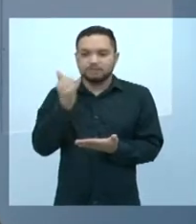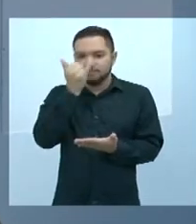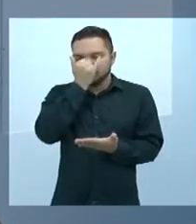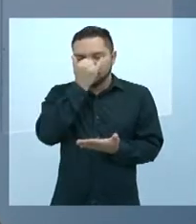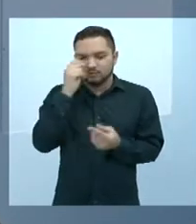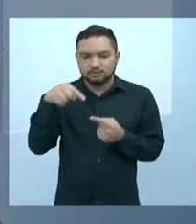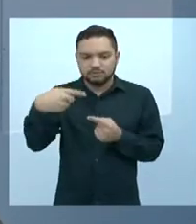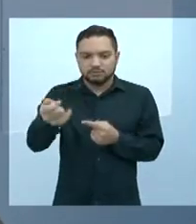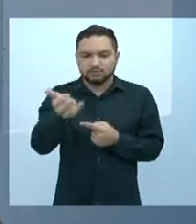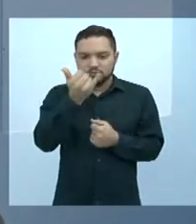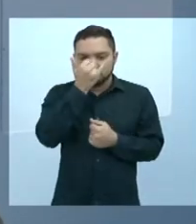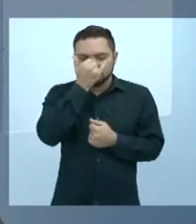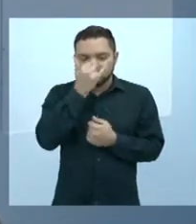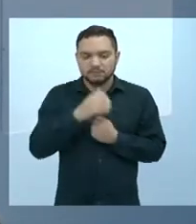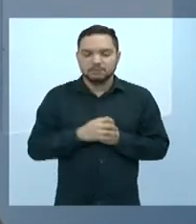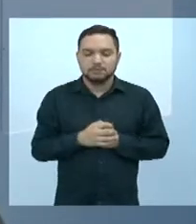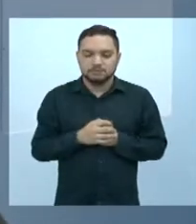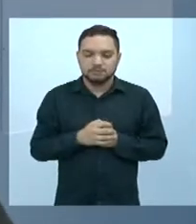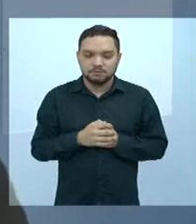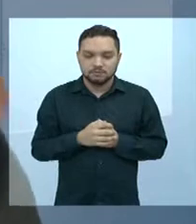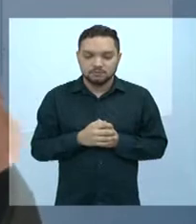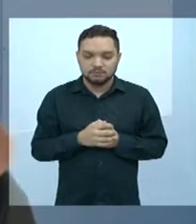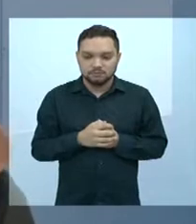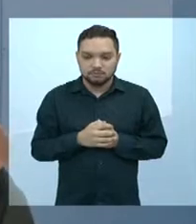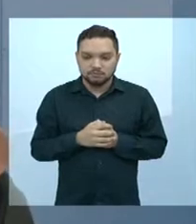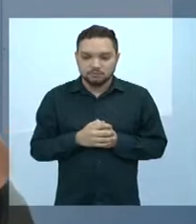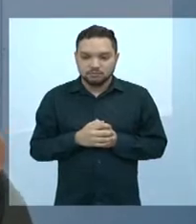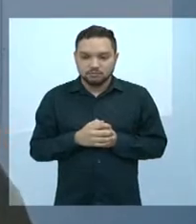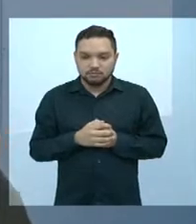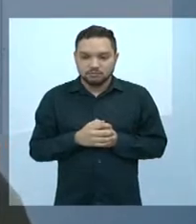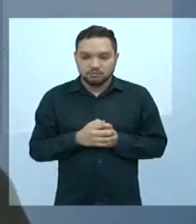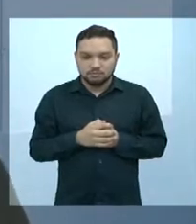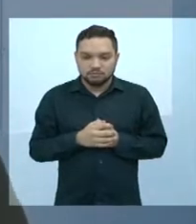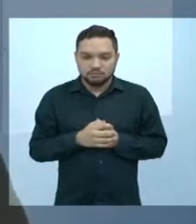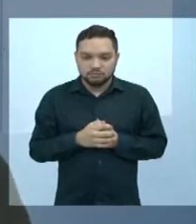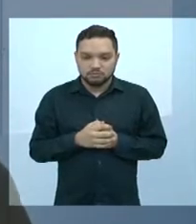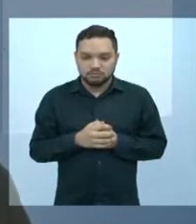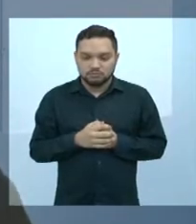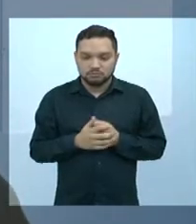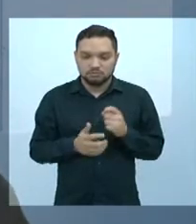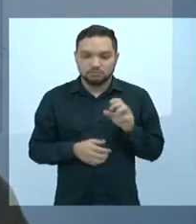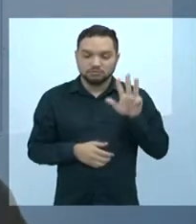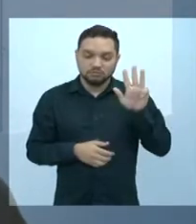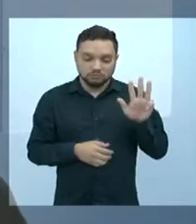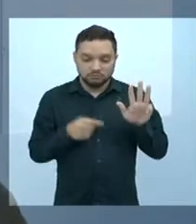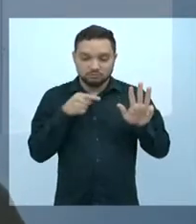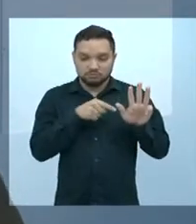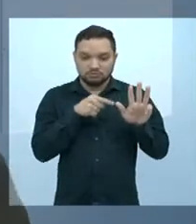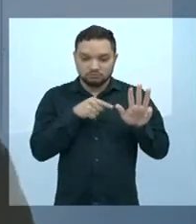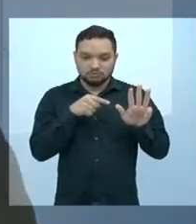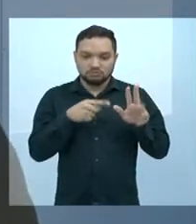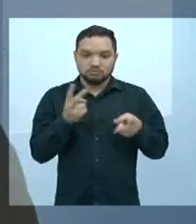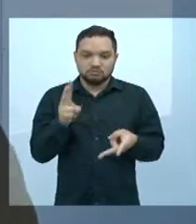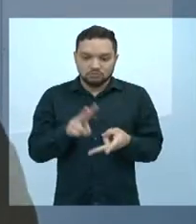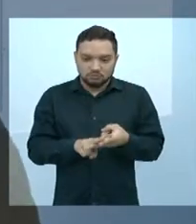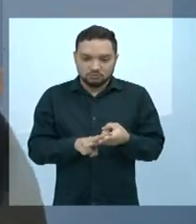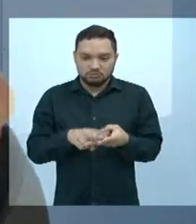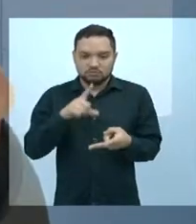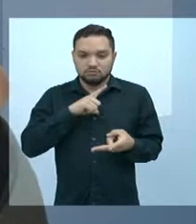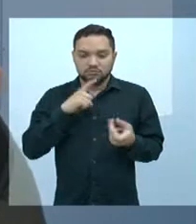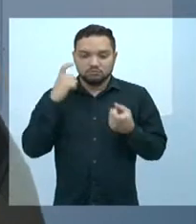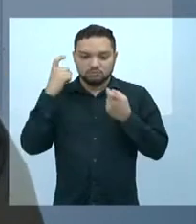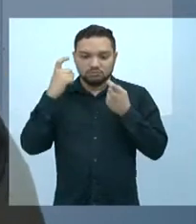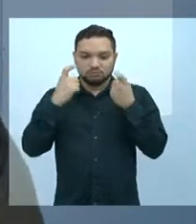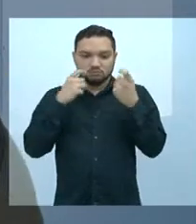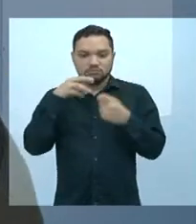Era uma Você alternativa, né? Que Você tiveram, tem um Lula que muito mais pesa, né? preocupada, o ex-presidente Lula preso, muito mais preocupado com o